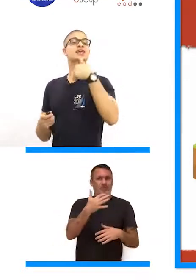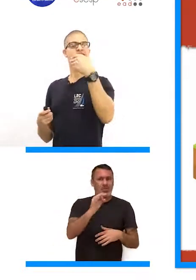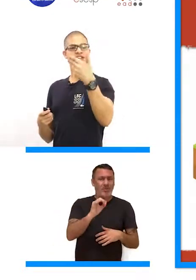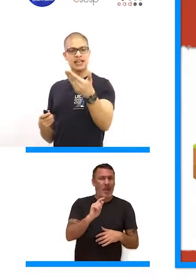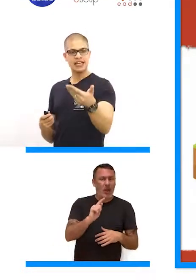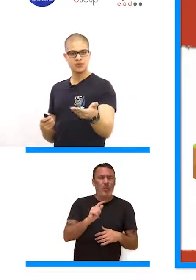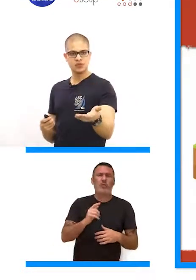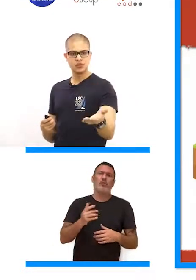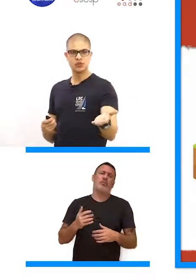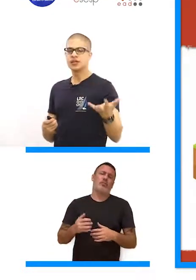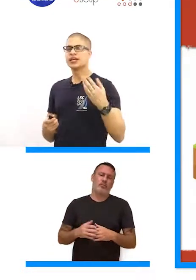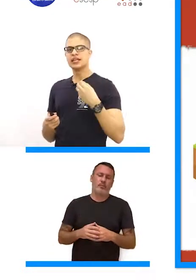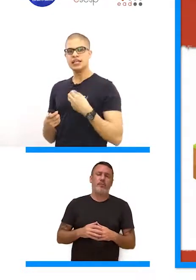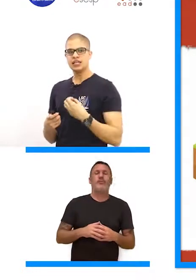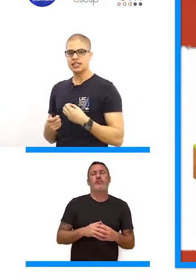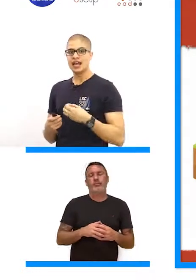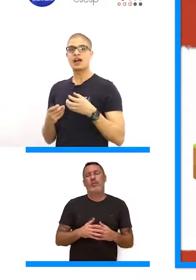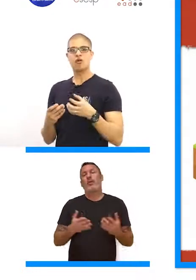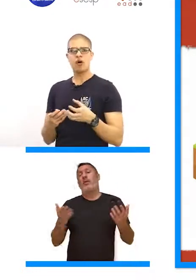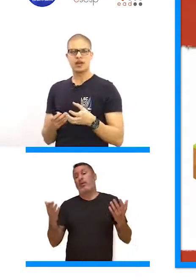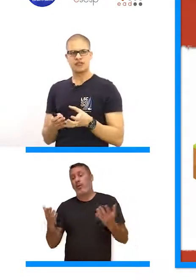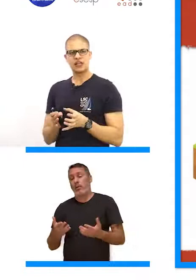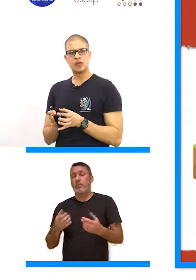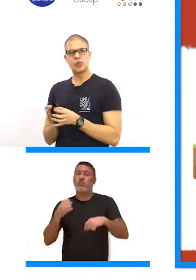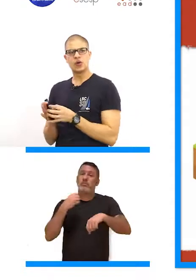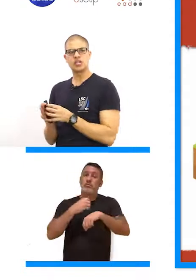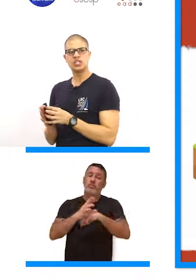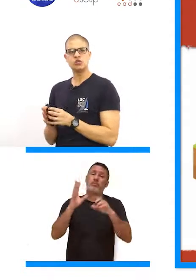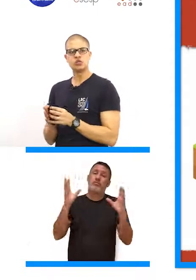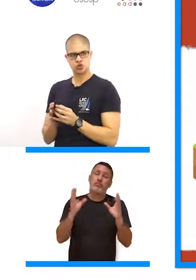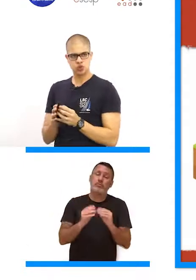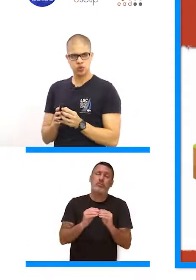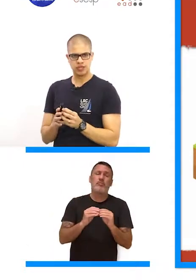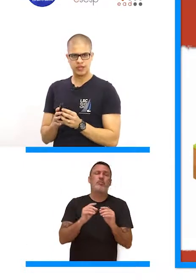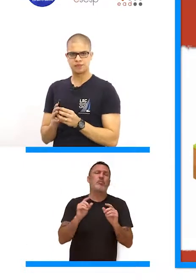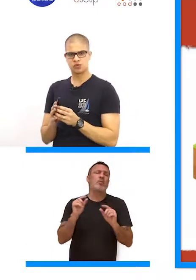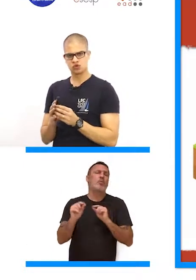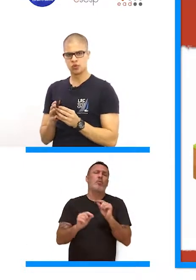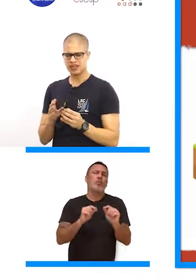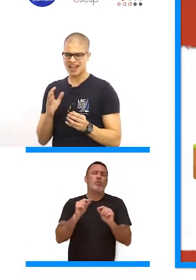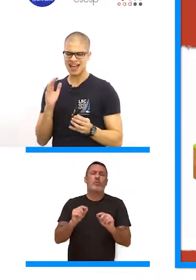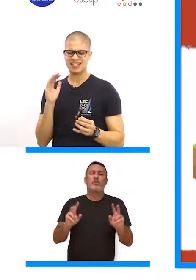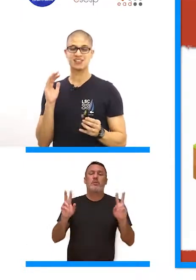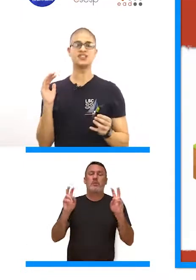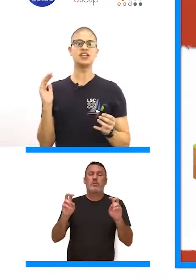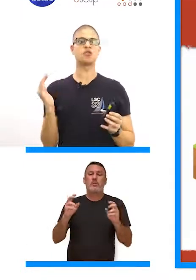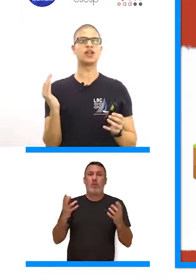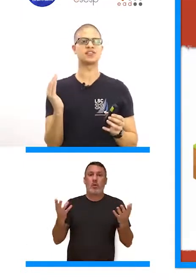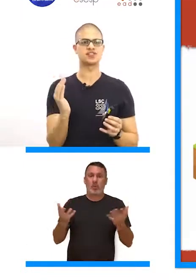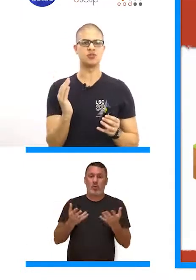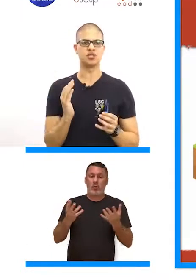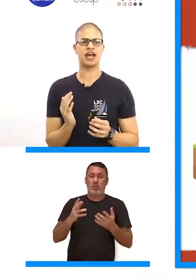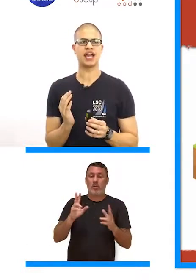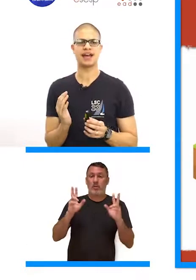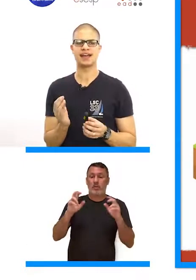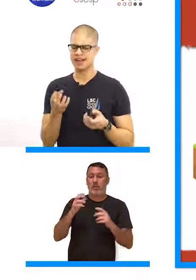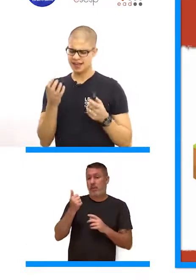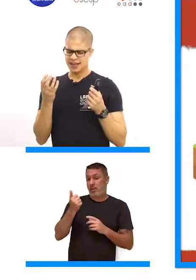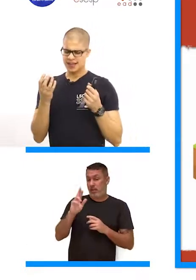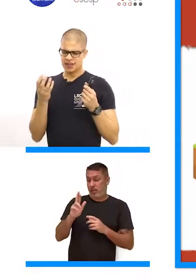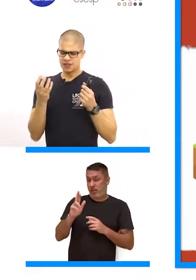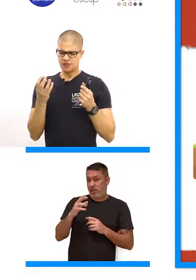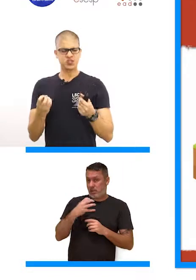queridos? Seguindo e agora falando um pouquinho sobre a circulação de